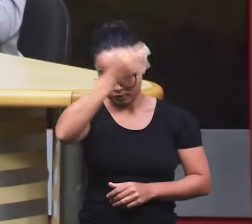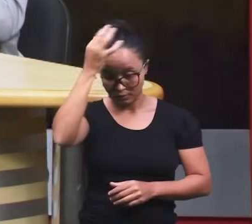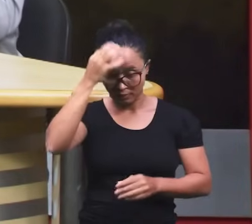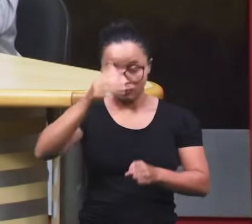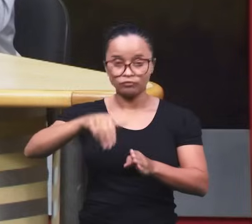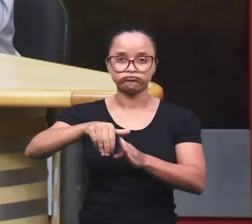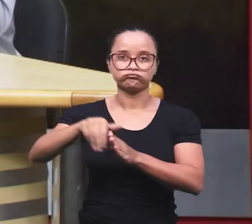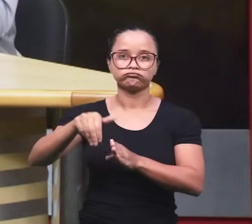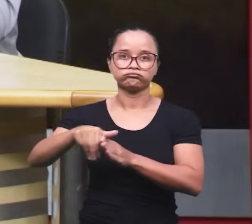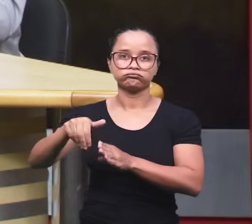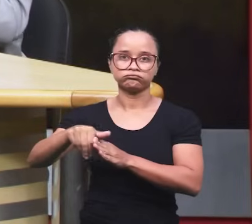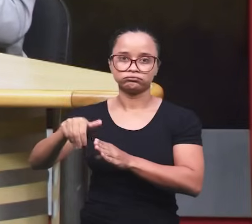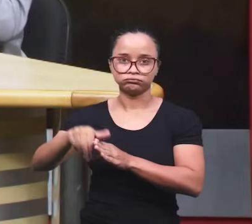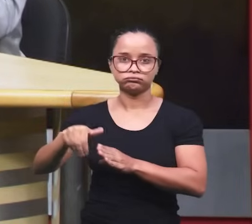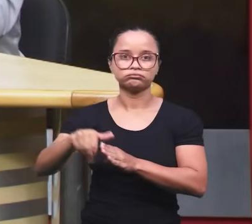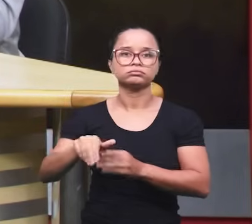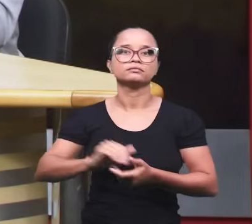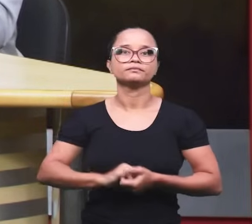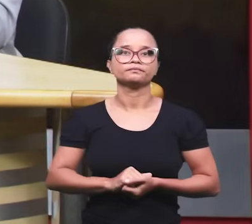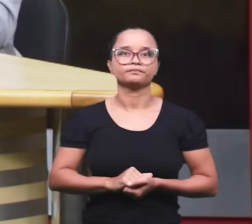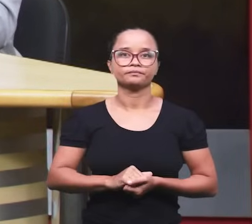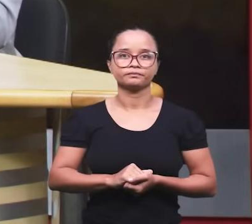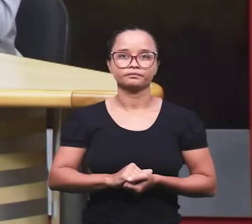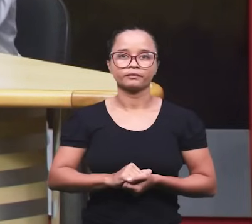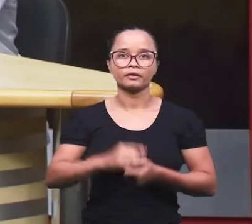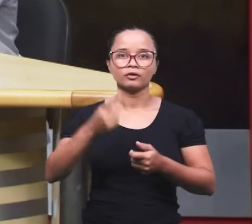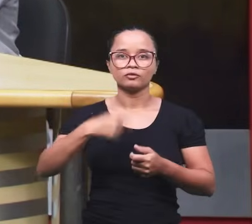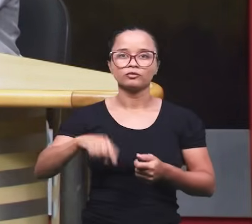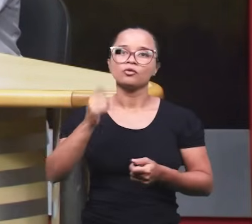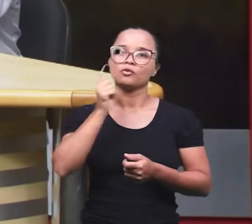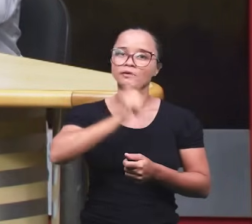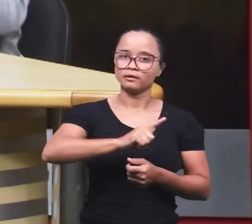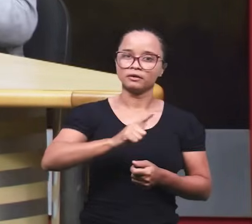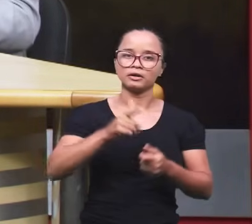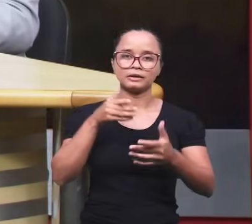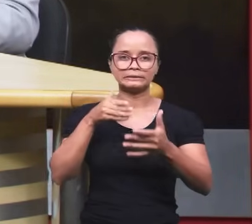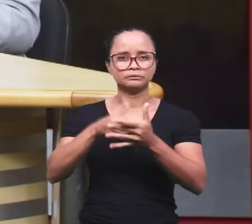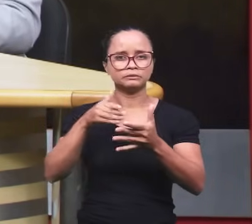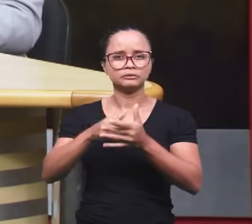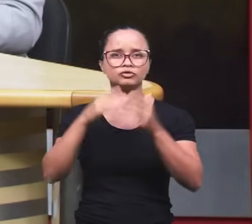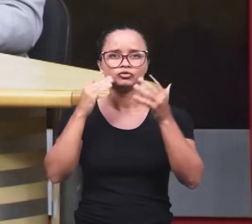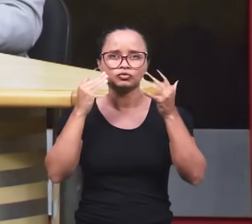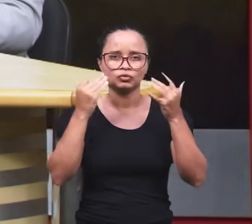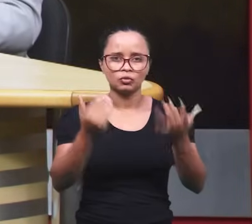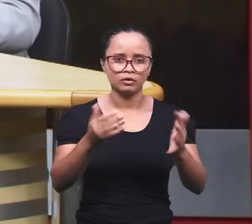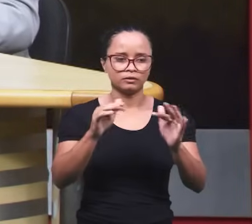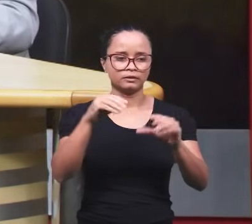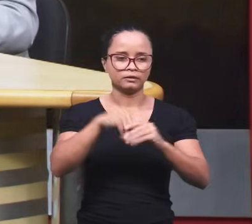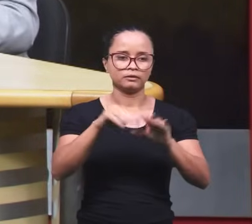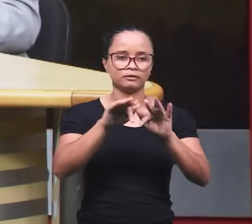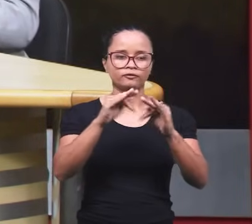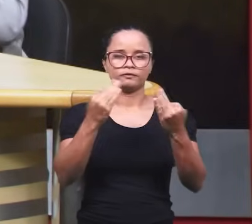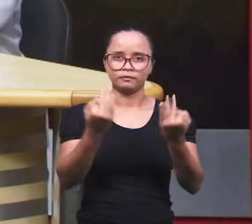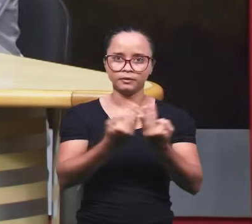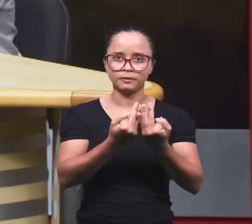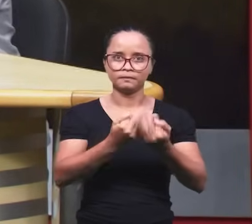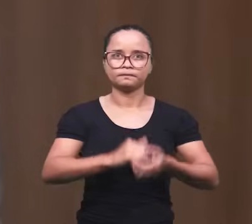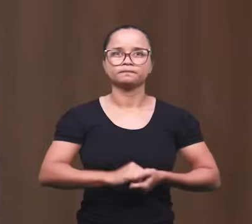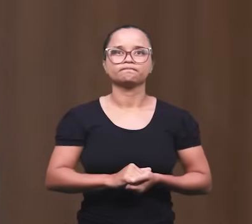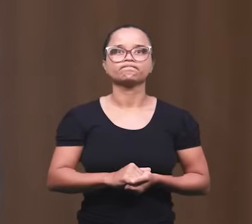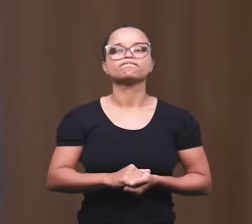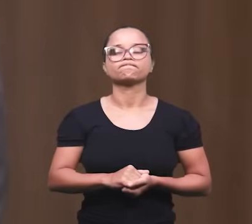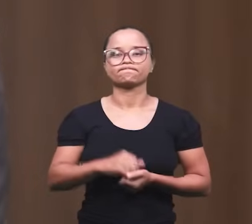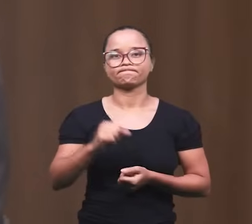recomendação um conselho uma orientação a gente consegue identificar Quais são esses limites no âmbito de família